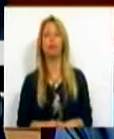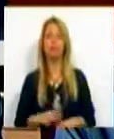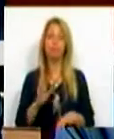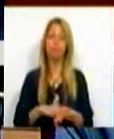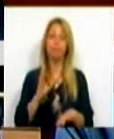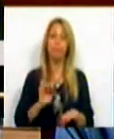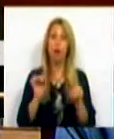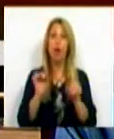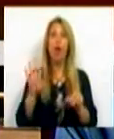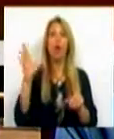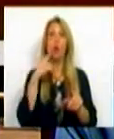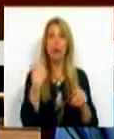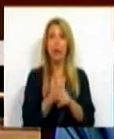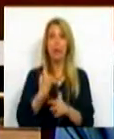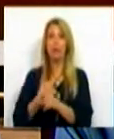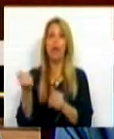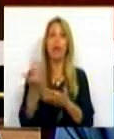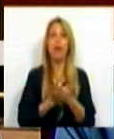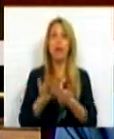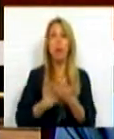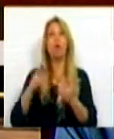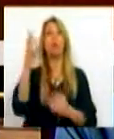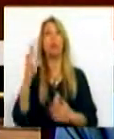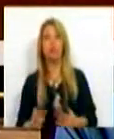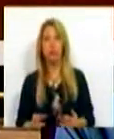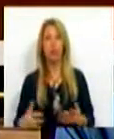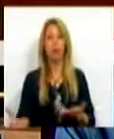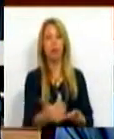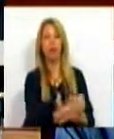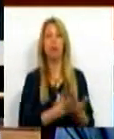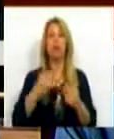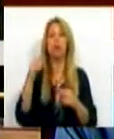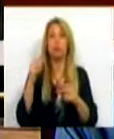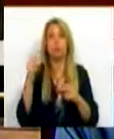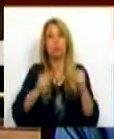que quando a atividade económica desacelera, as receitas fiscais também desaceleram.